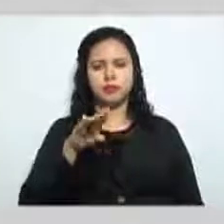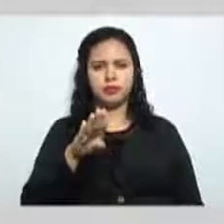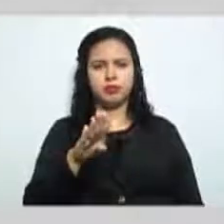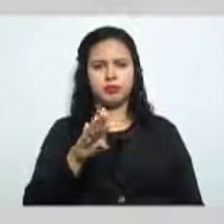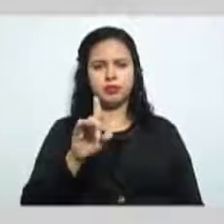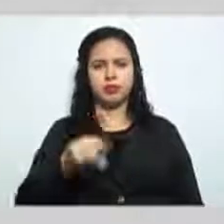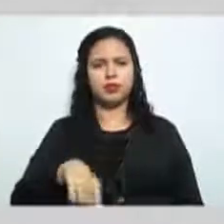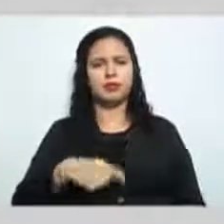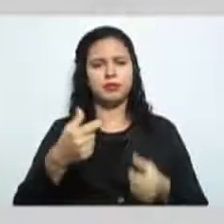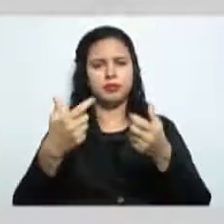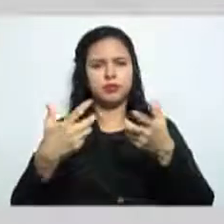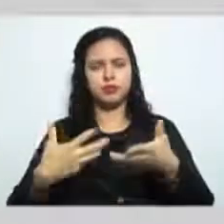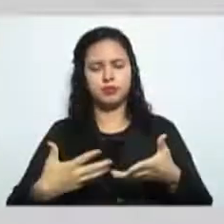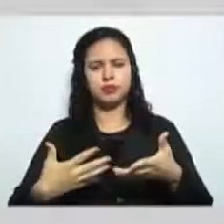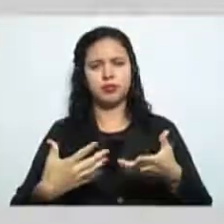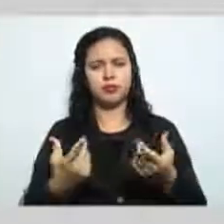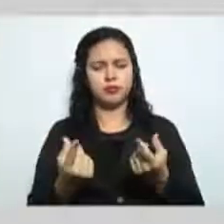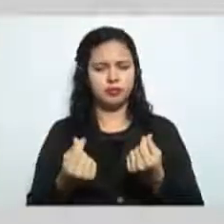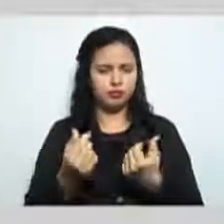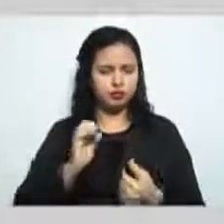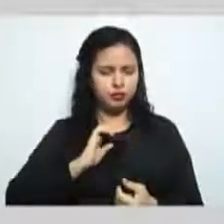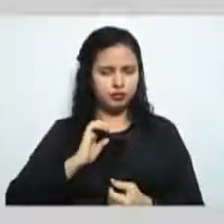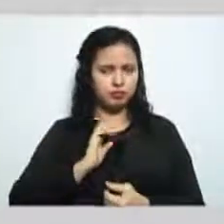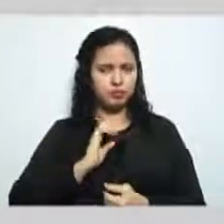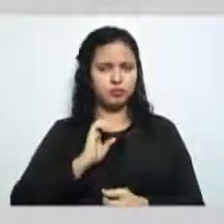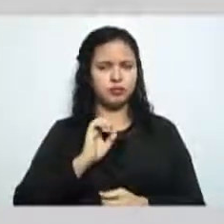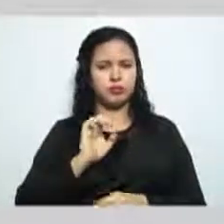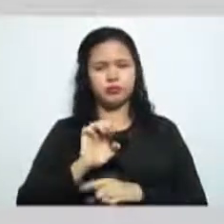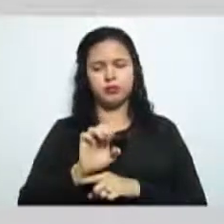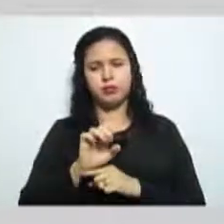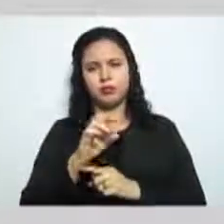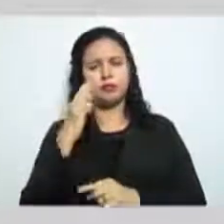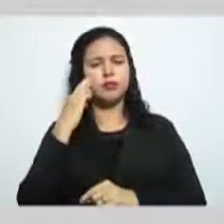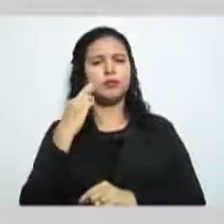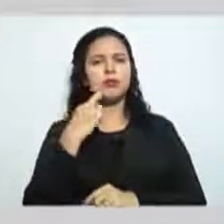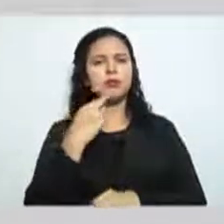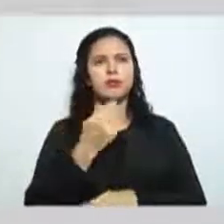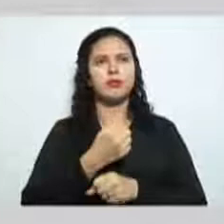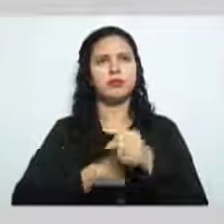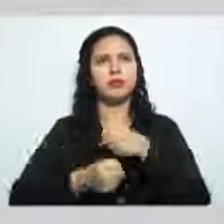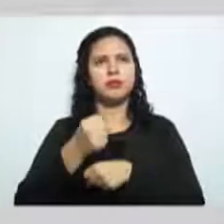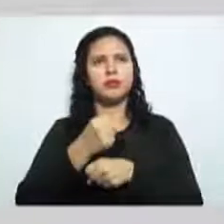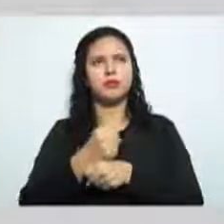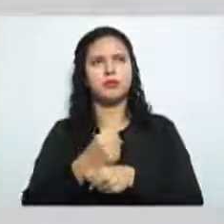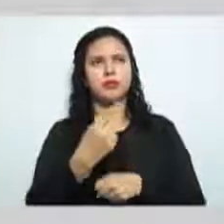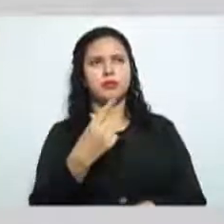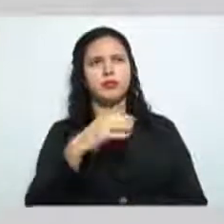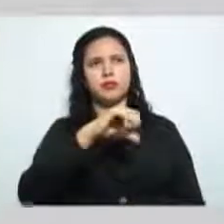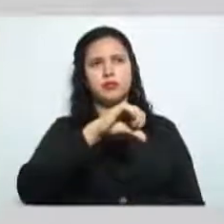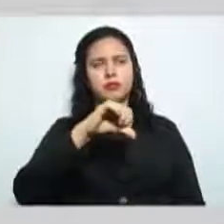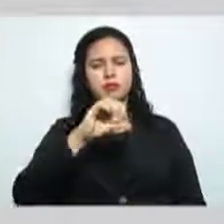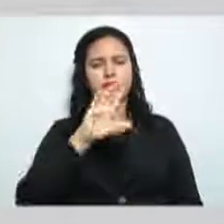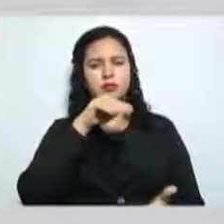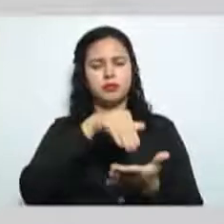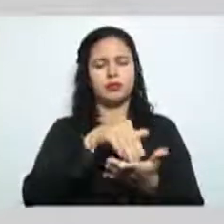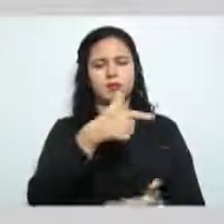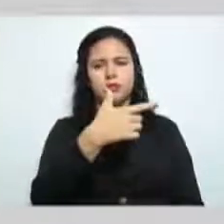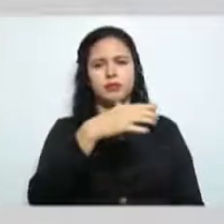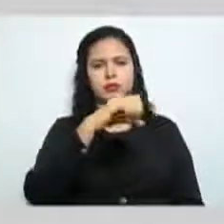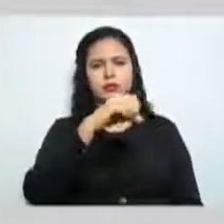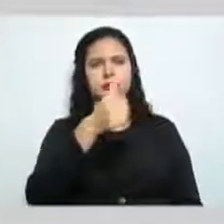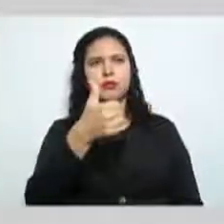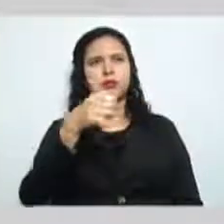gente está falando da riqueza do estado de Rondônia, no período que vai do ano de 1999 a 2018. Esse